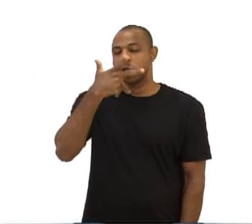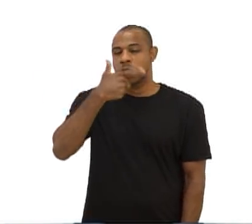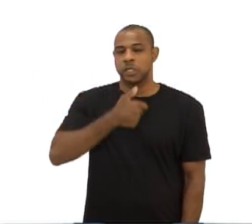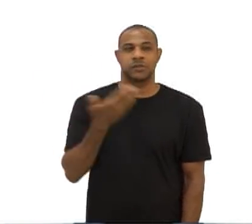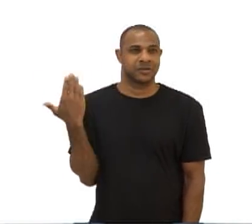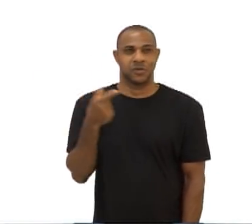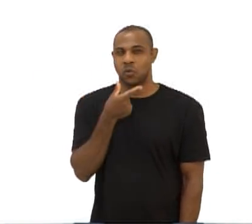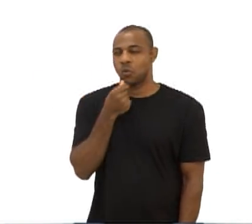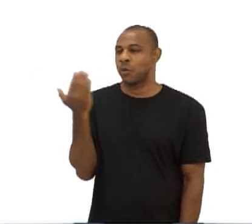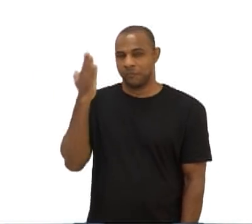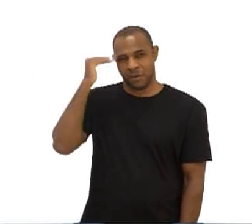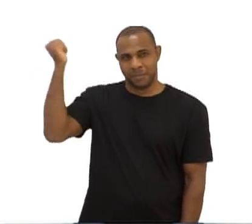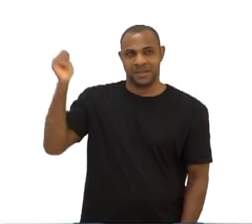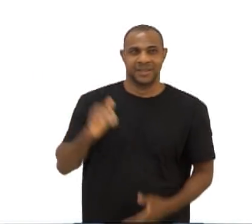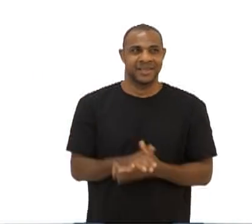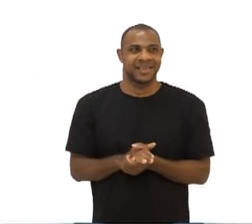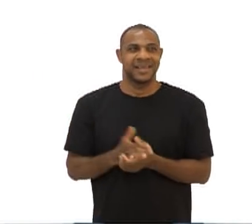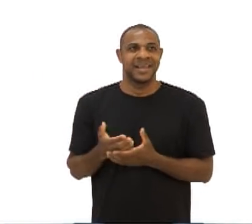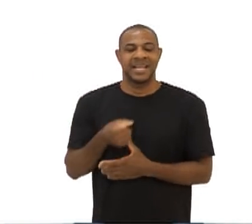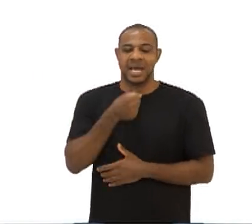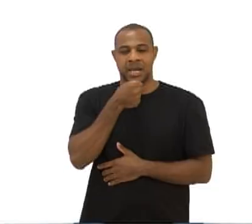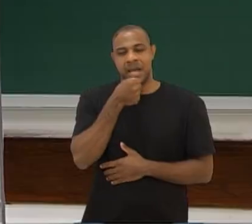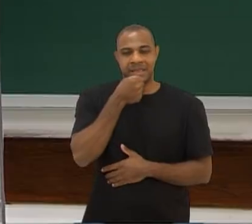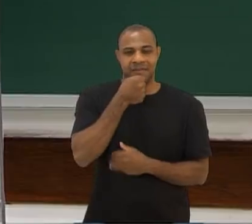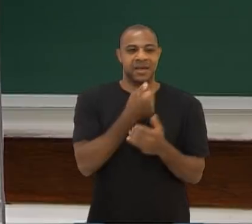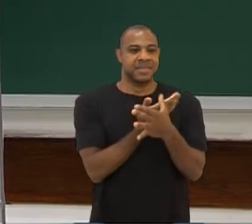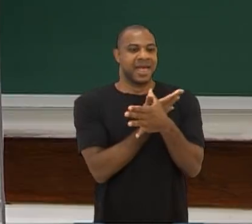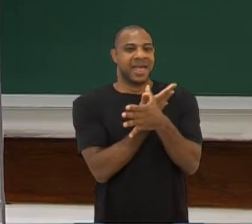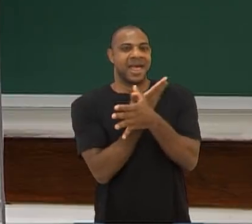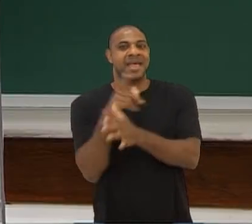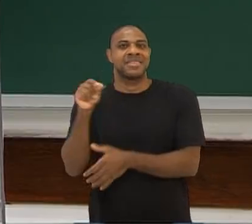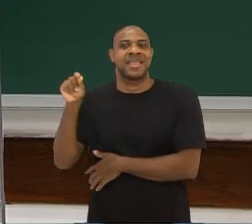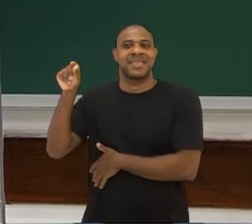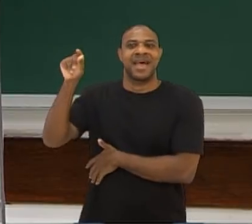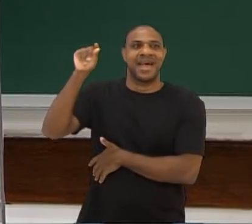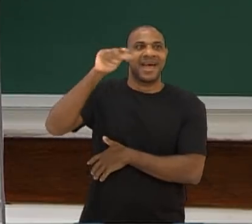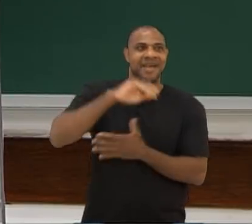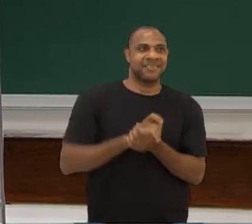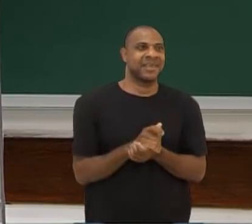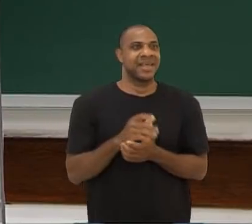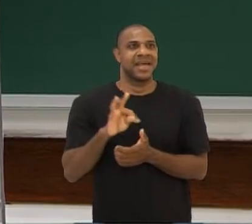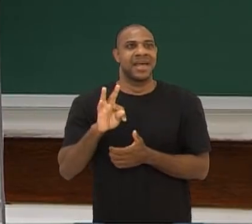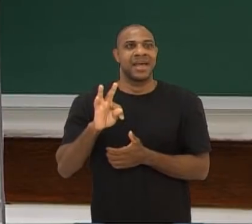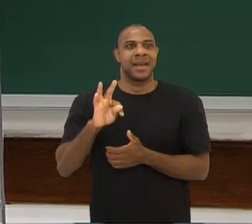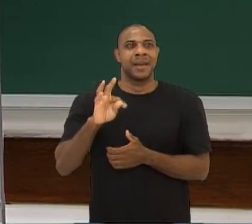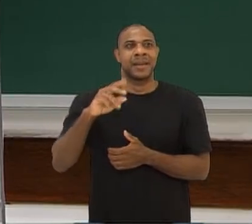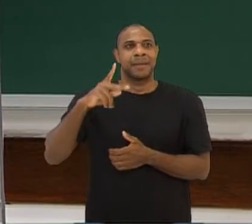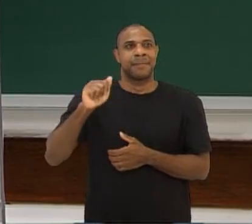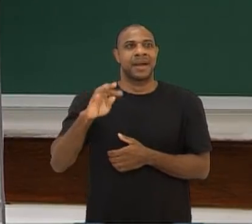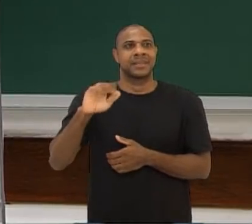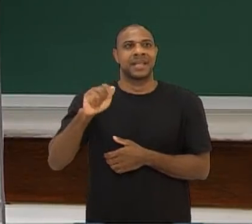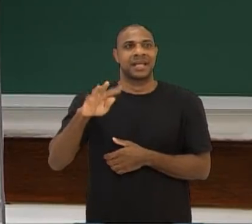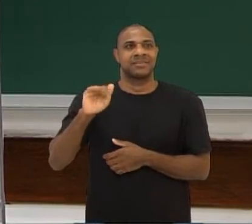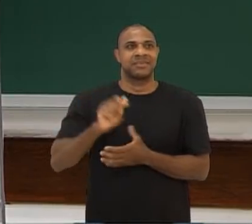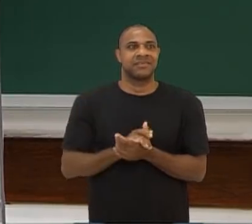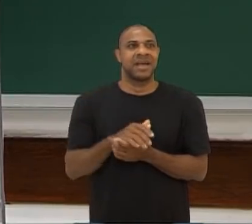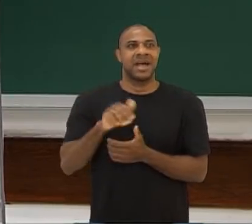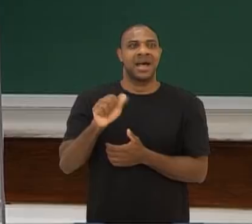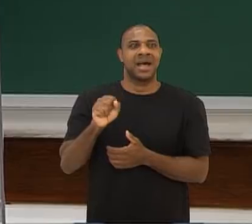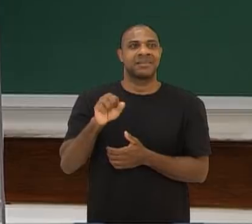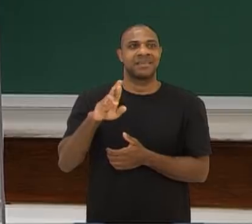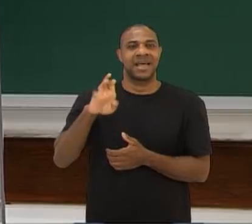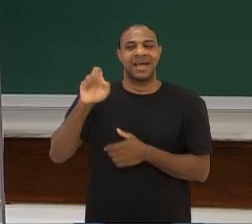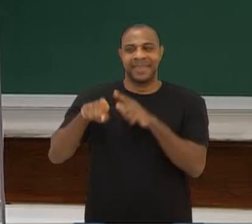ele cantava como uma ave do sertão que canta muito bonito, que é a Patativa. E Açaré é de onde ele morava, por